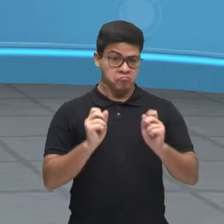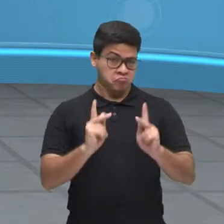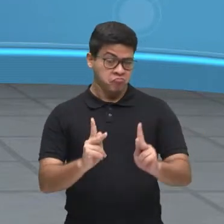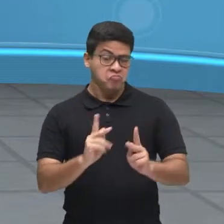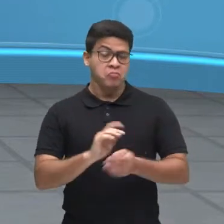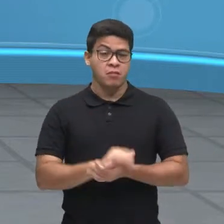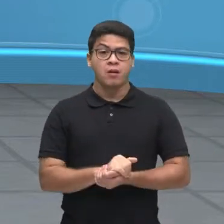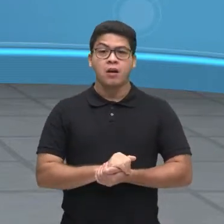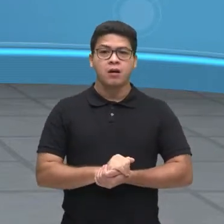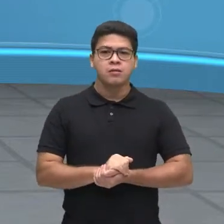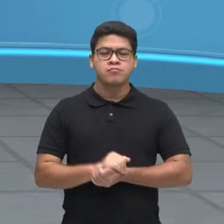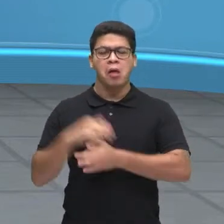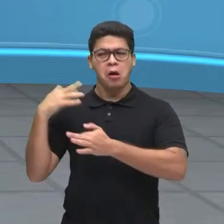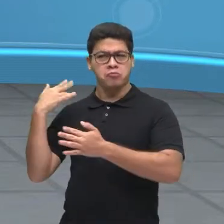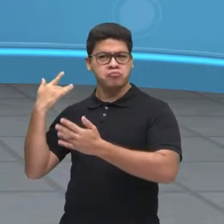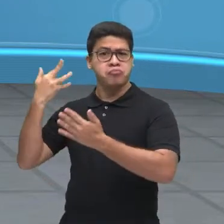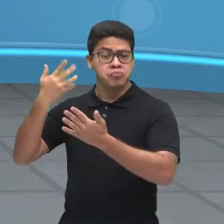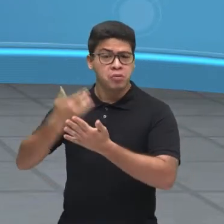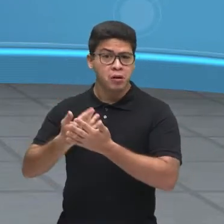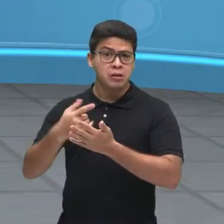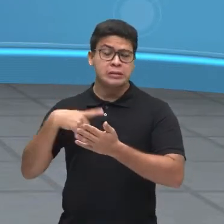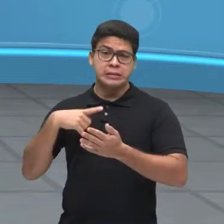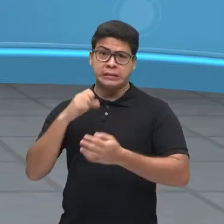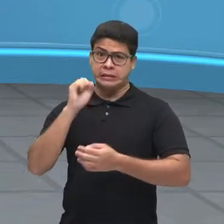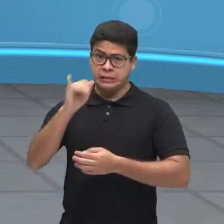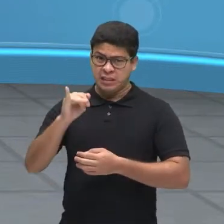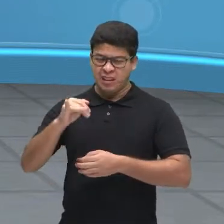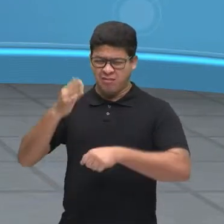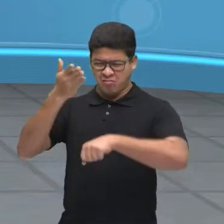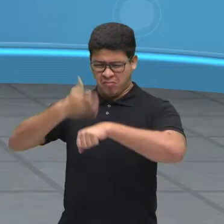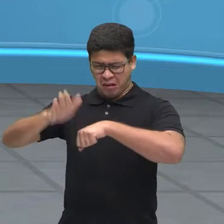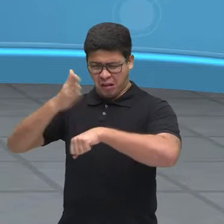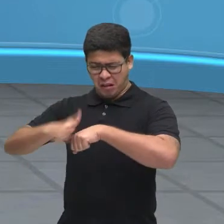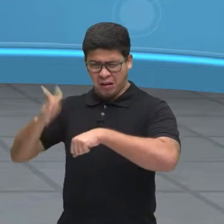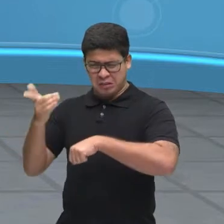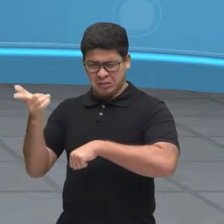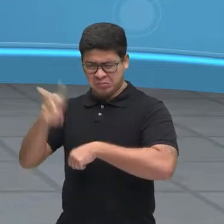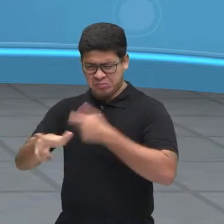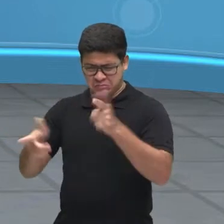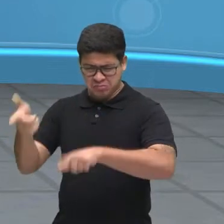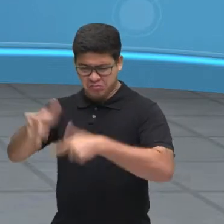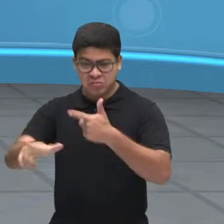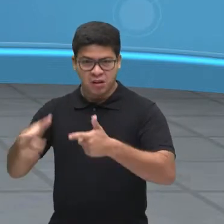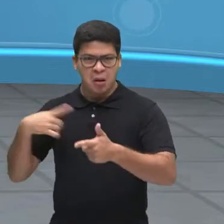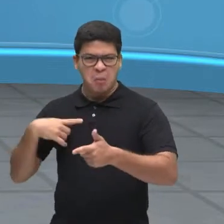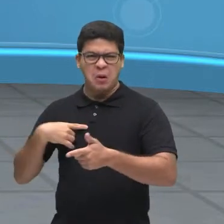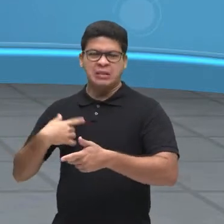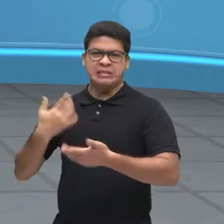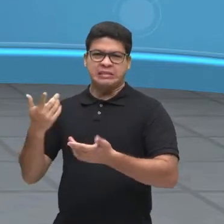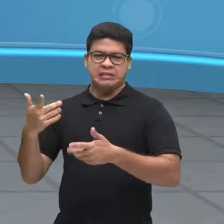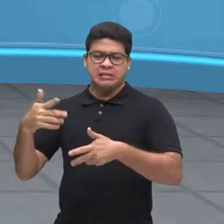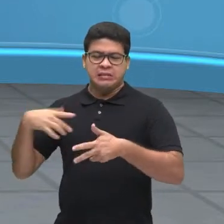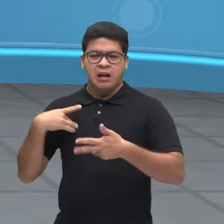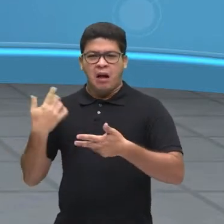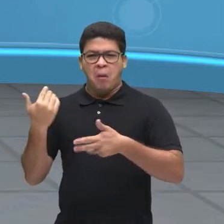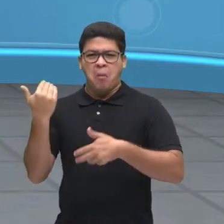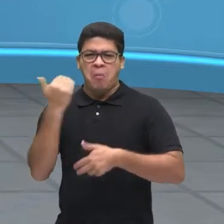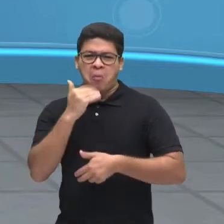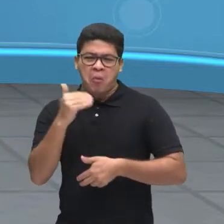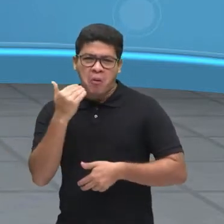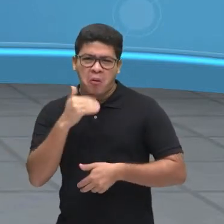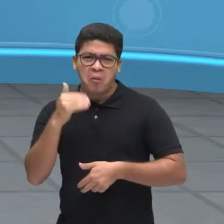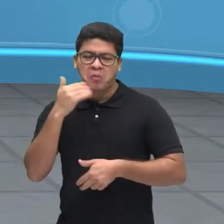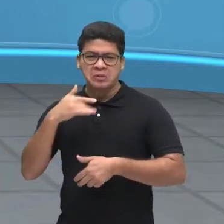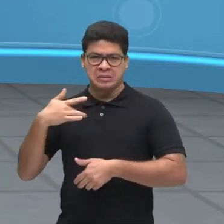durante muito tempo podem causar algumas lesões, às vezes, aí, quando param e tudo. Mas quando você vai usar a ginástica rítmica